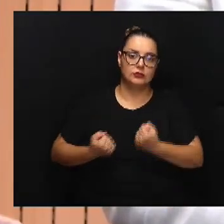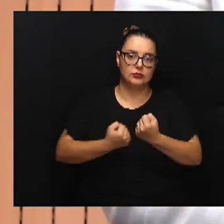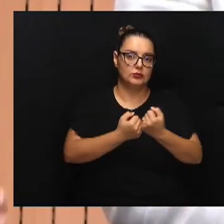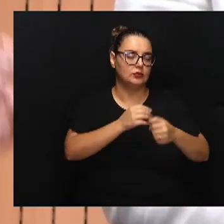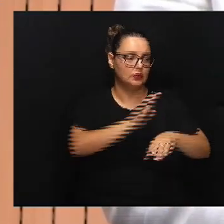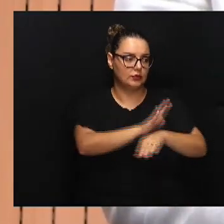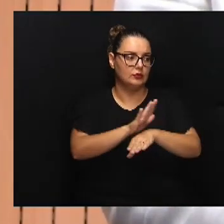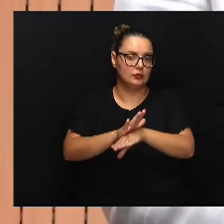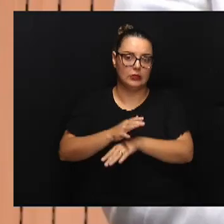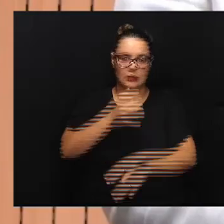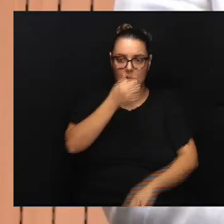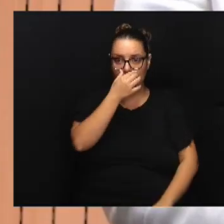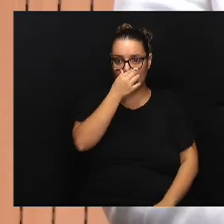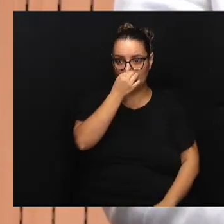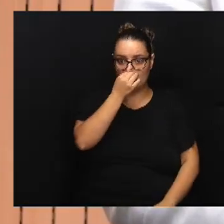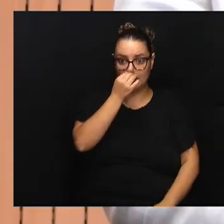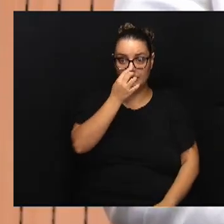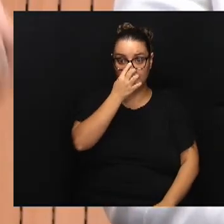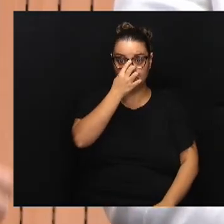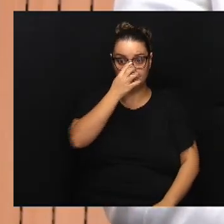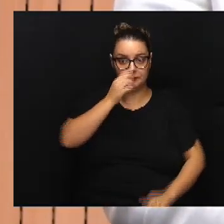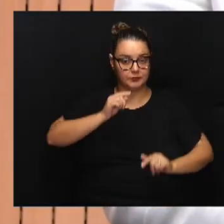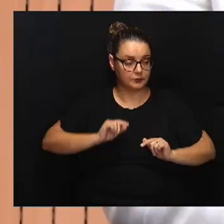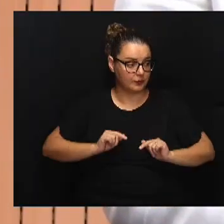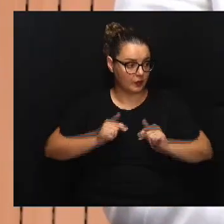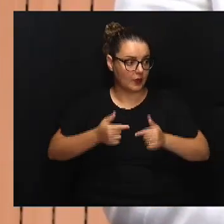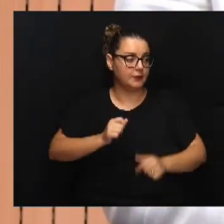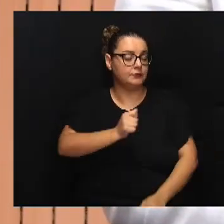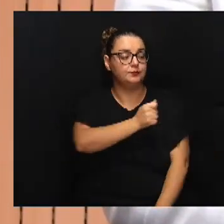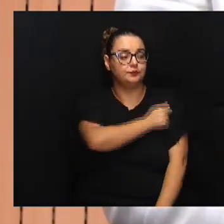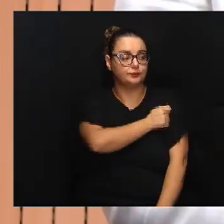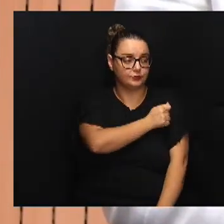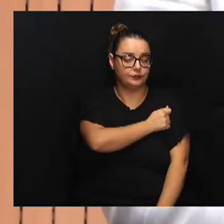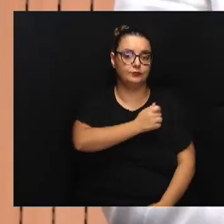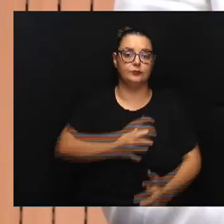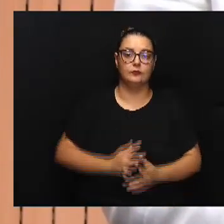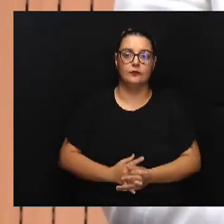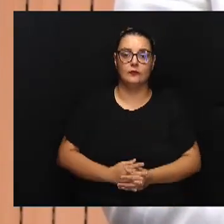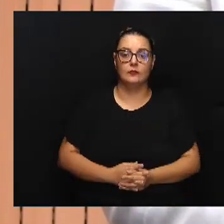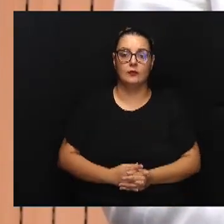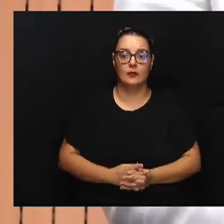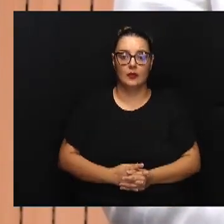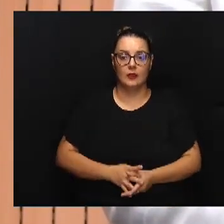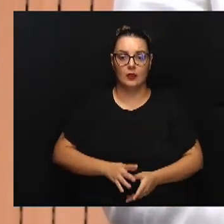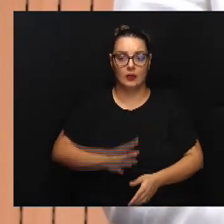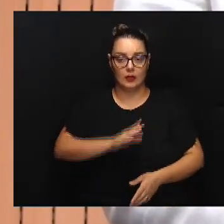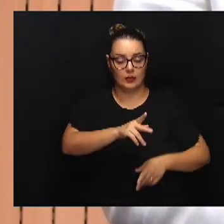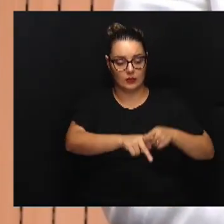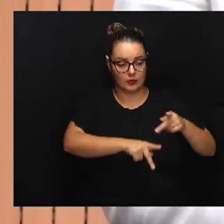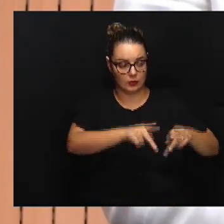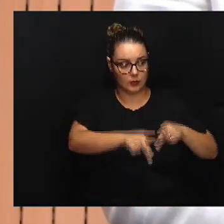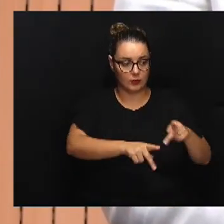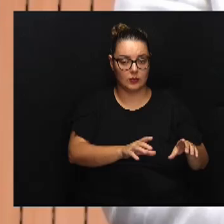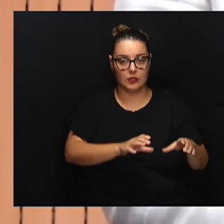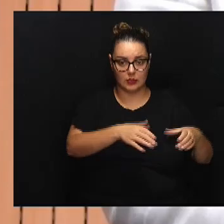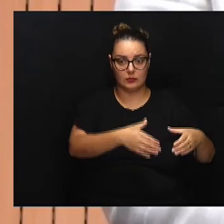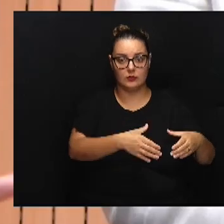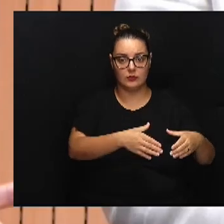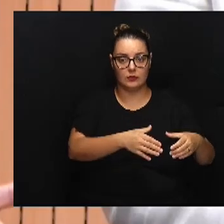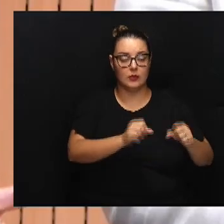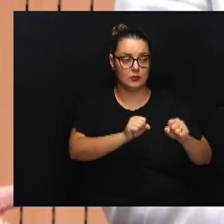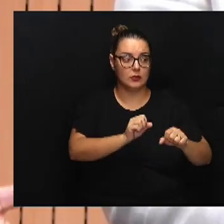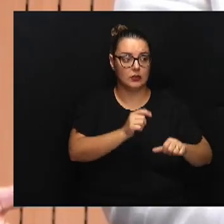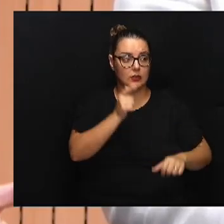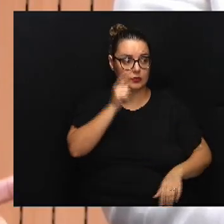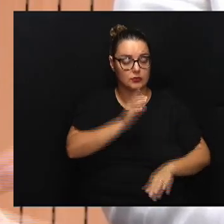ajudar, apoiar aí alunos vindo das camadas populares poder acessar uma universidade